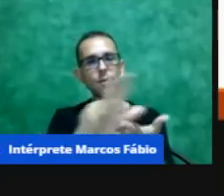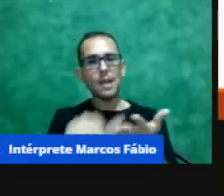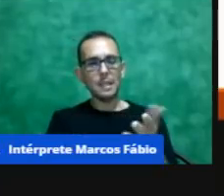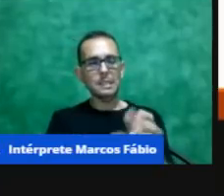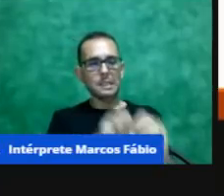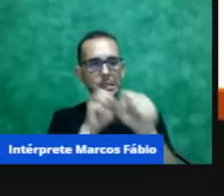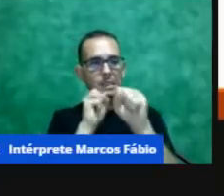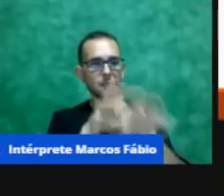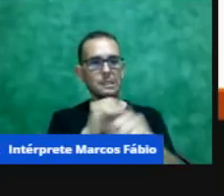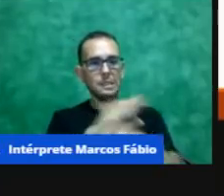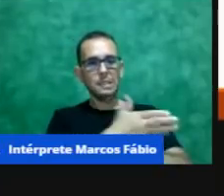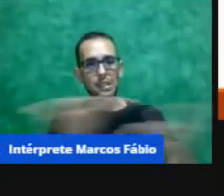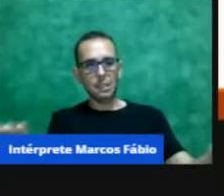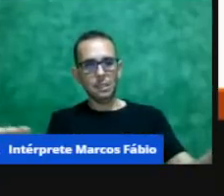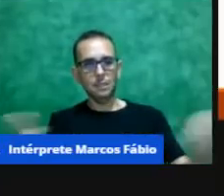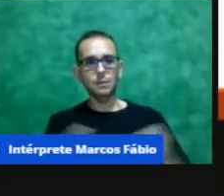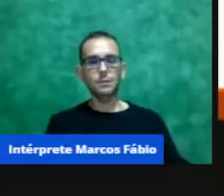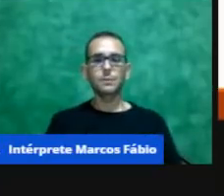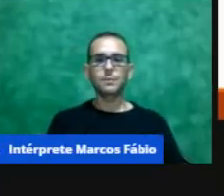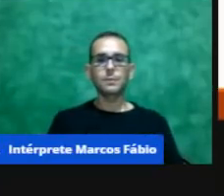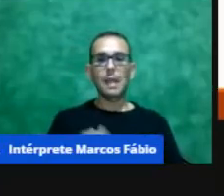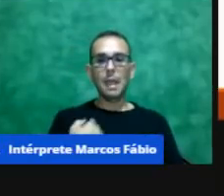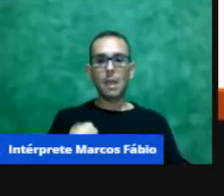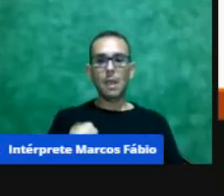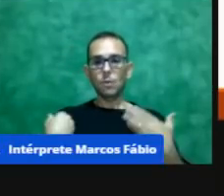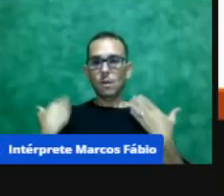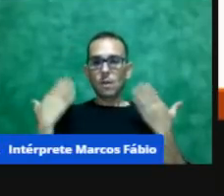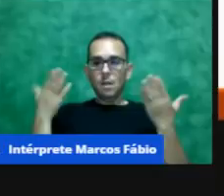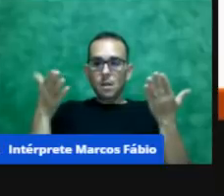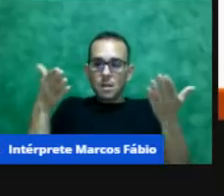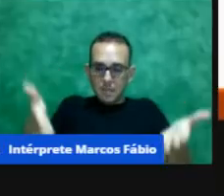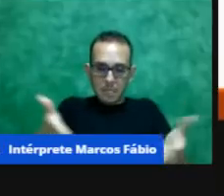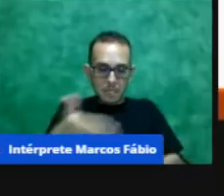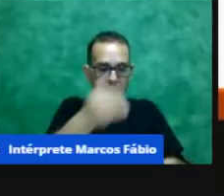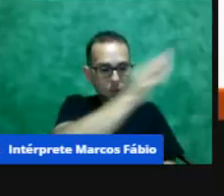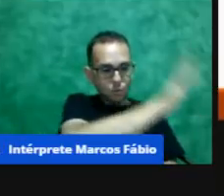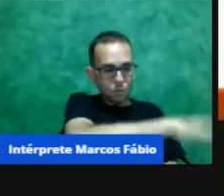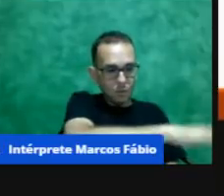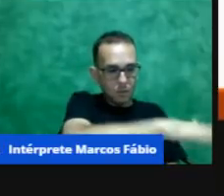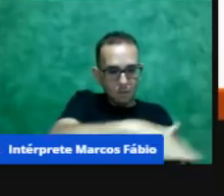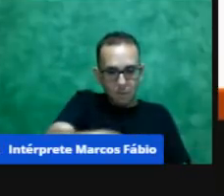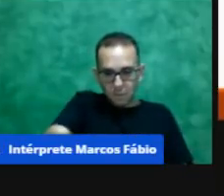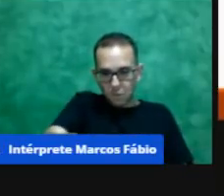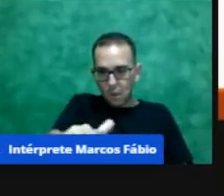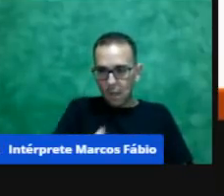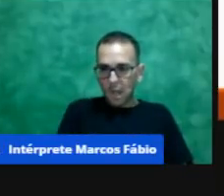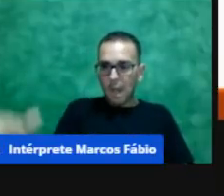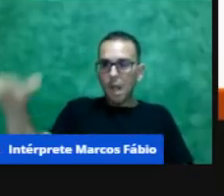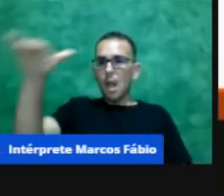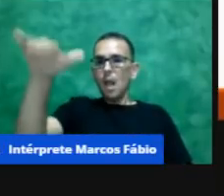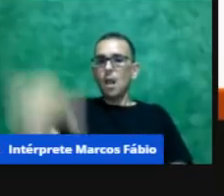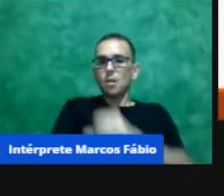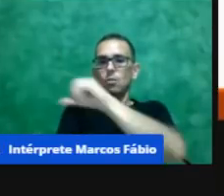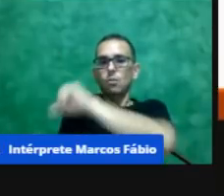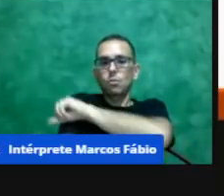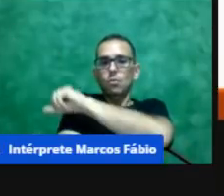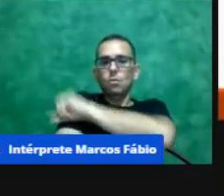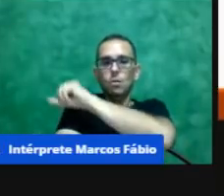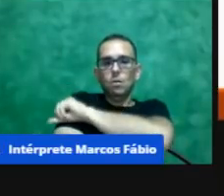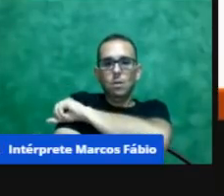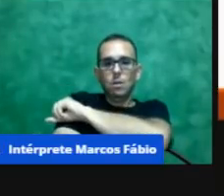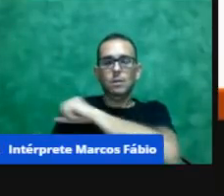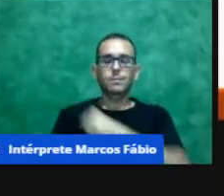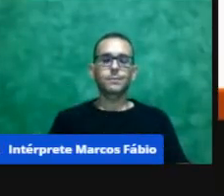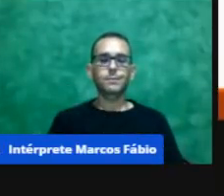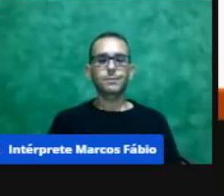que eu atuo, né? Porque eu estou ali desde a educação infantil, né, até o 9º ano do ensino fundamental.